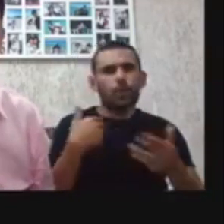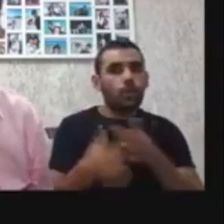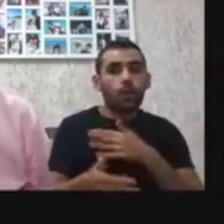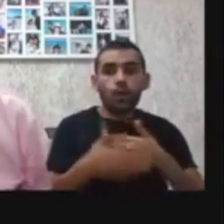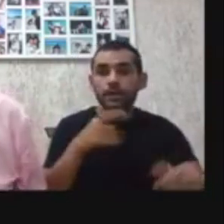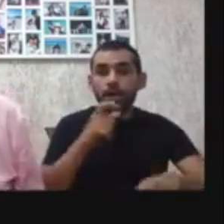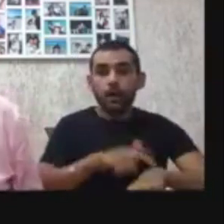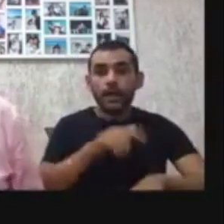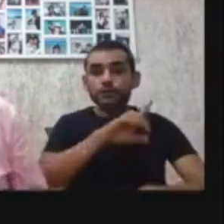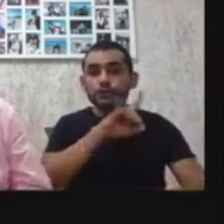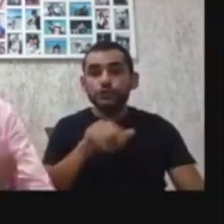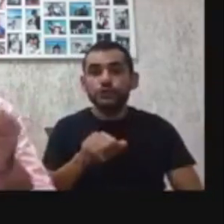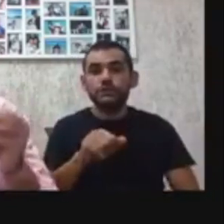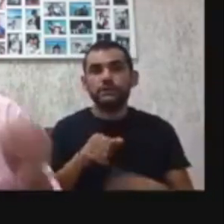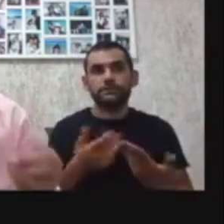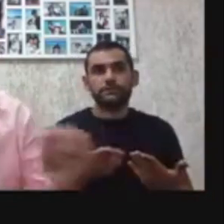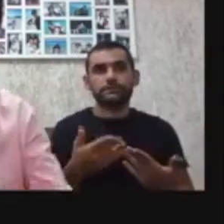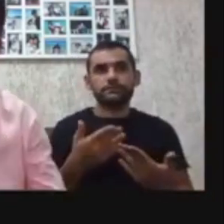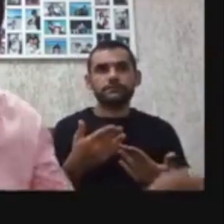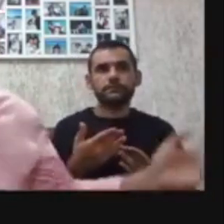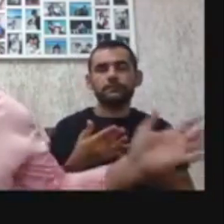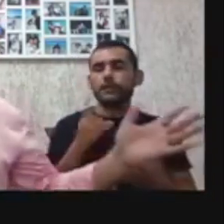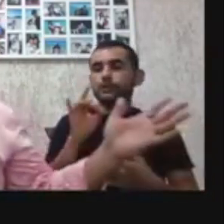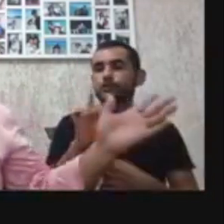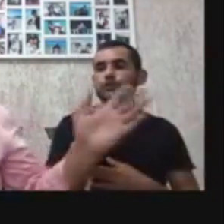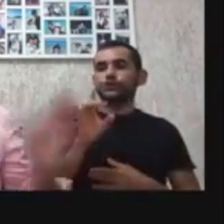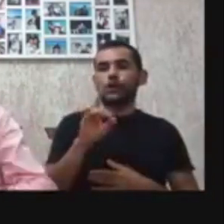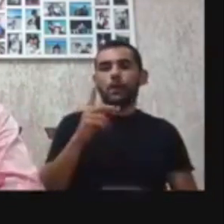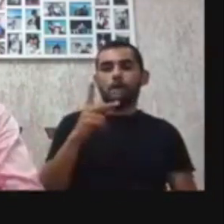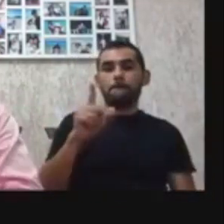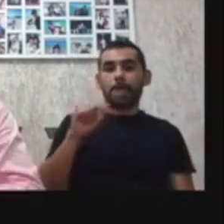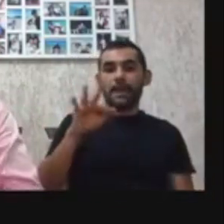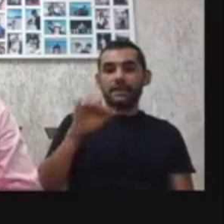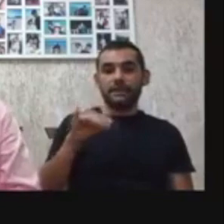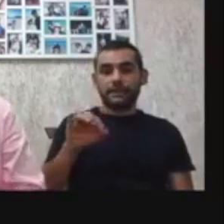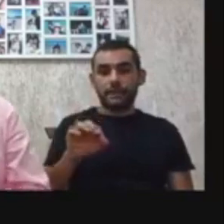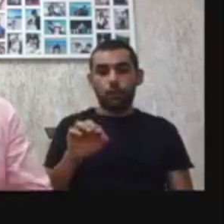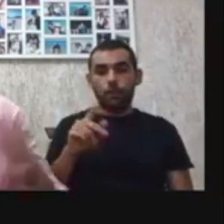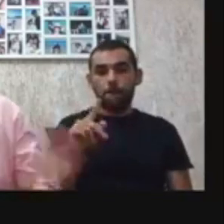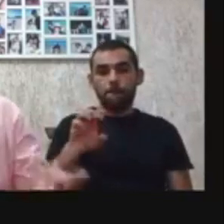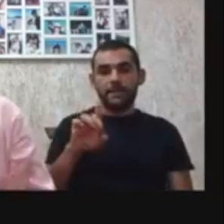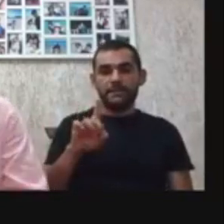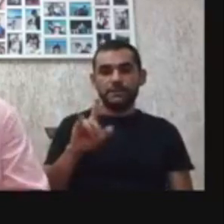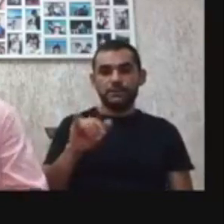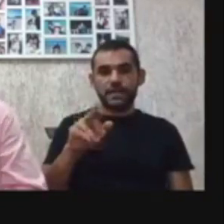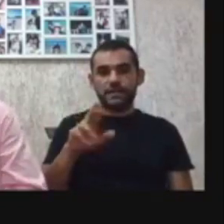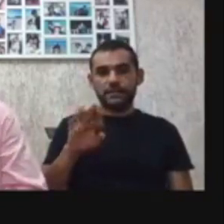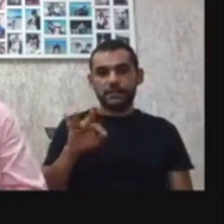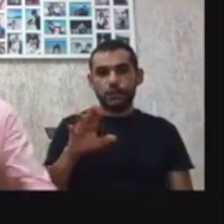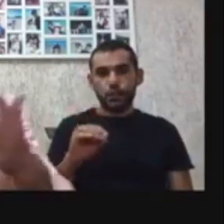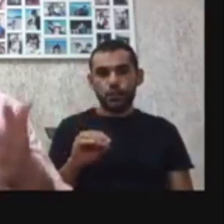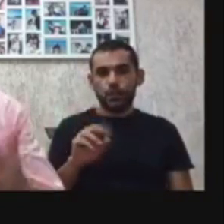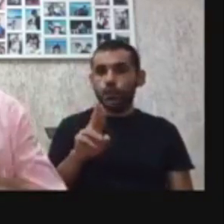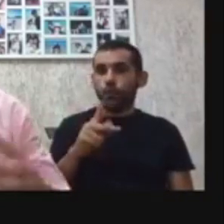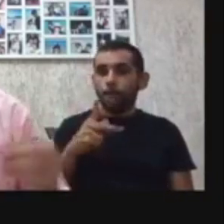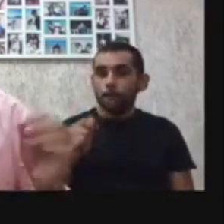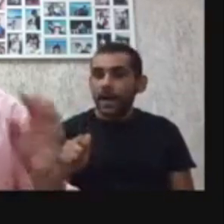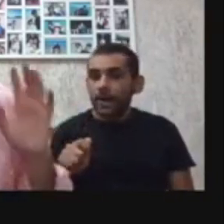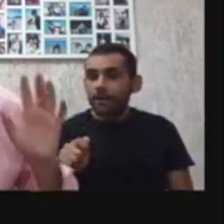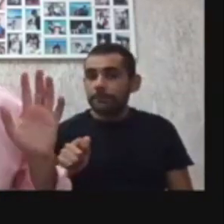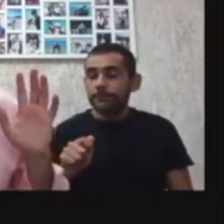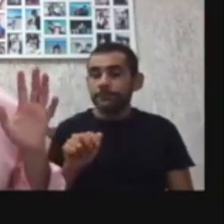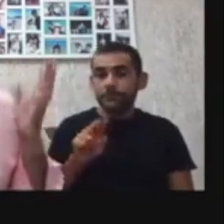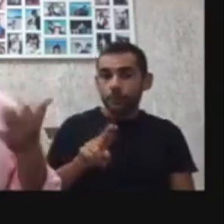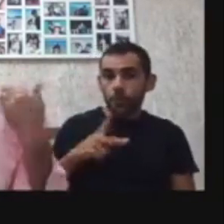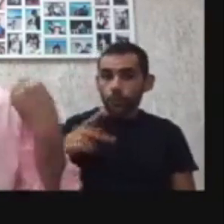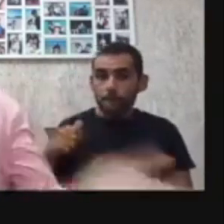hora da tarde, madrugada. Então, não é só plantão pediátrico. As pessoas, às vezes, querem plantão pediátrico na UPA. O plantão